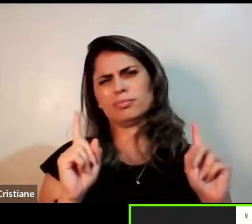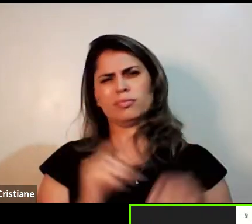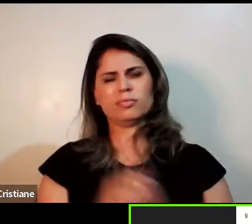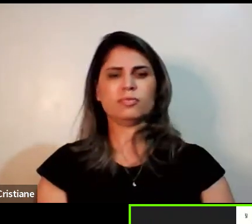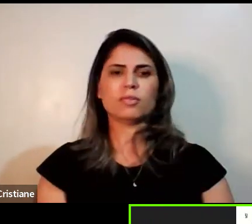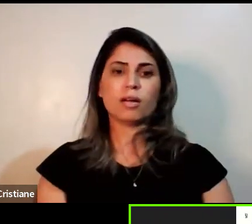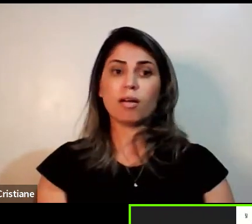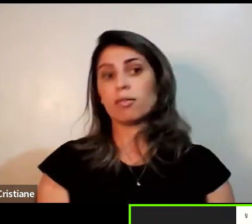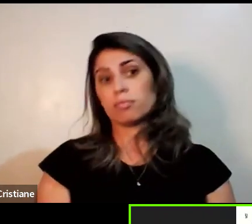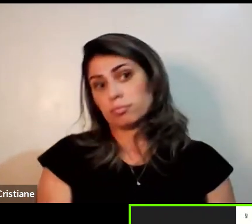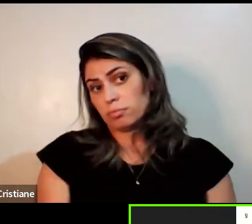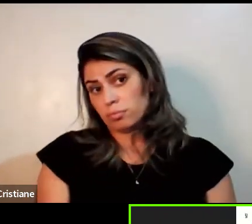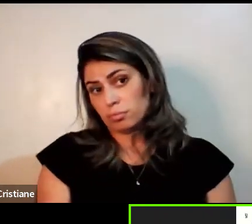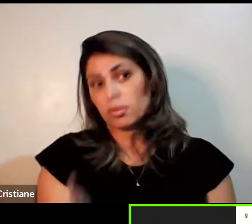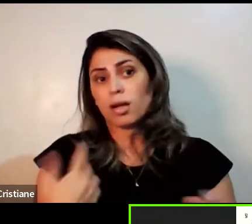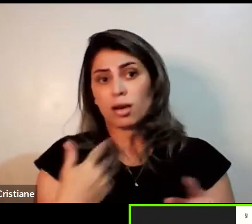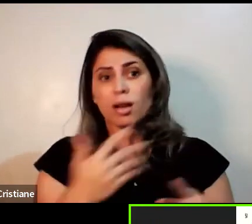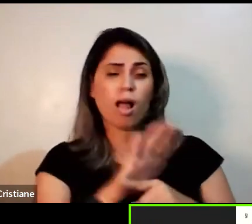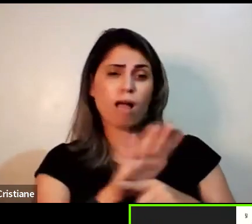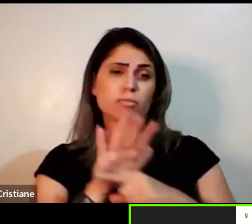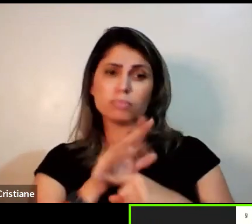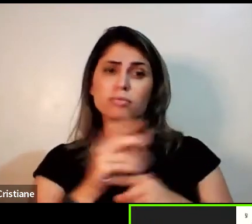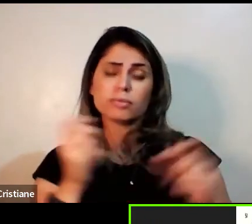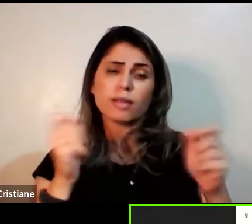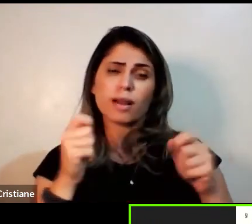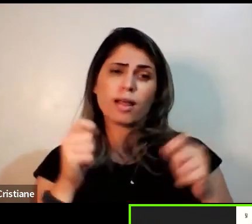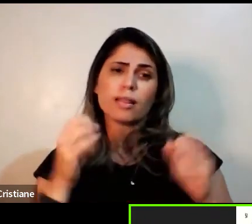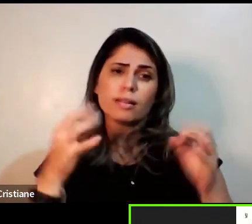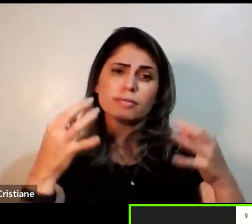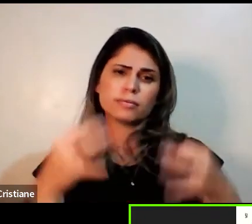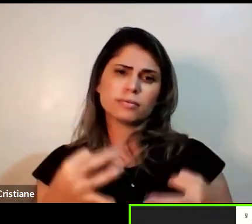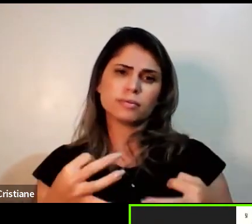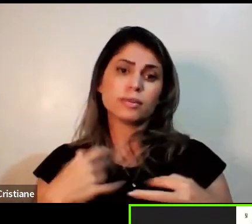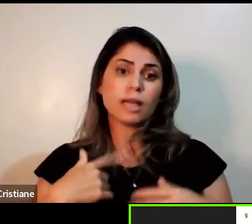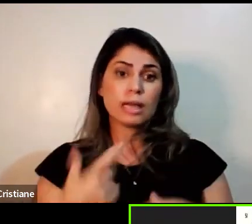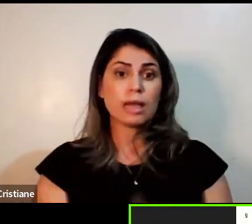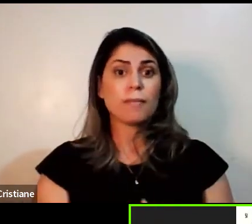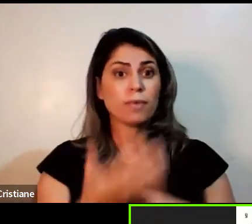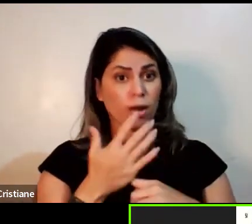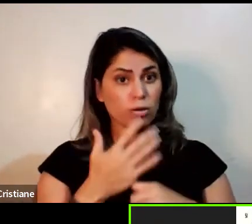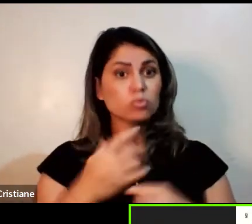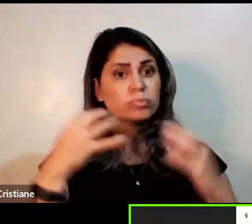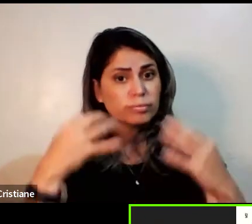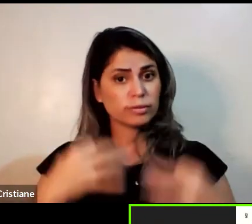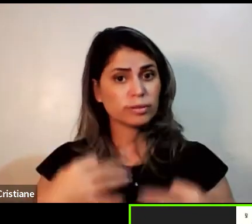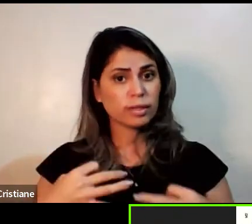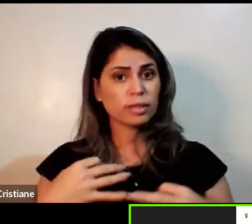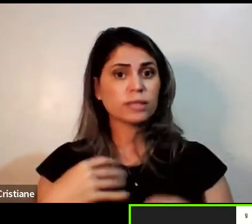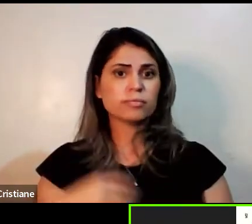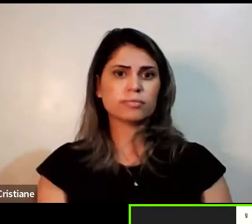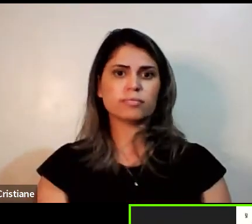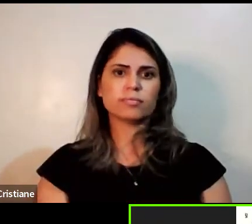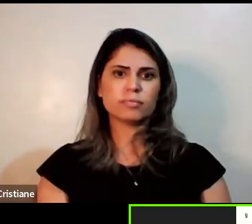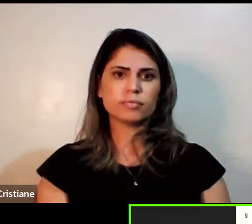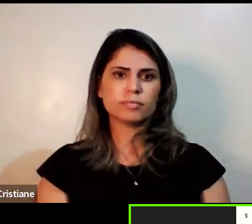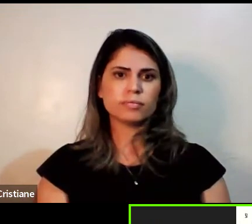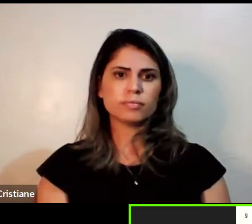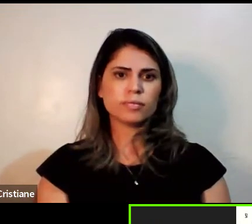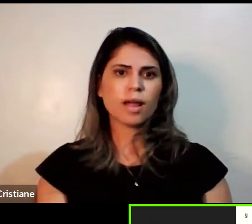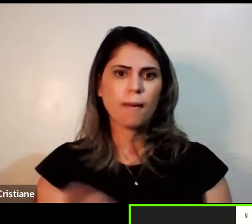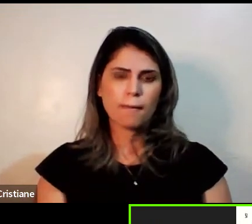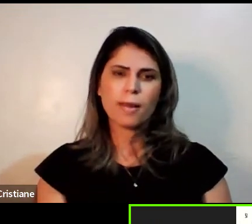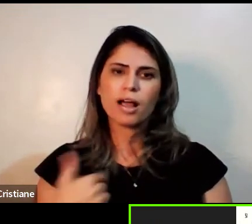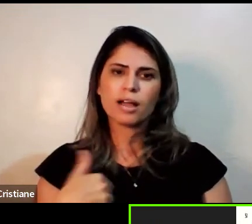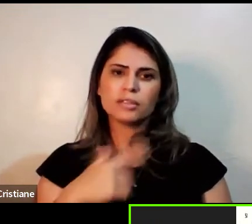todo o resultado que deu para mim, a força, né, que foi esplêndido, mas aí se tratava de uma cura,